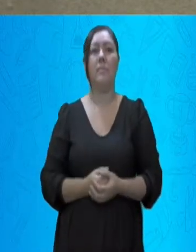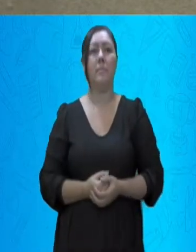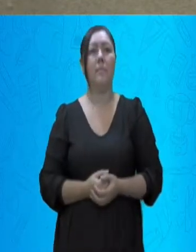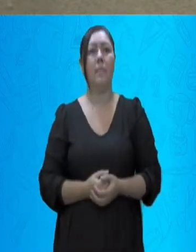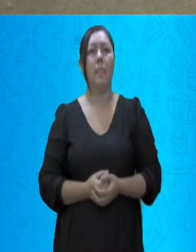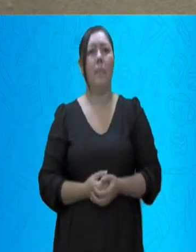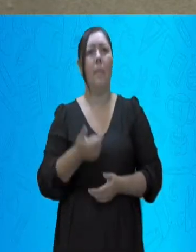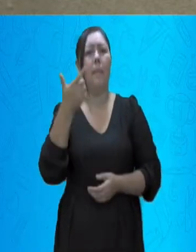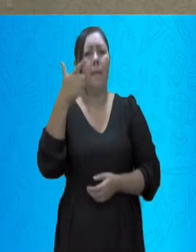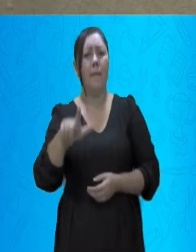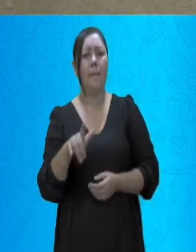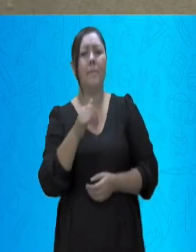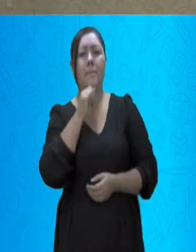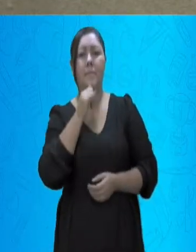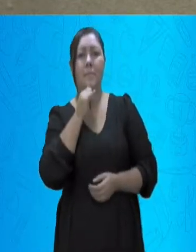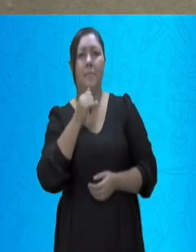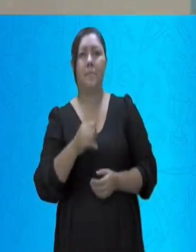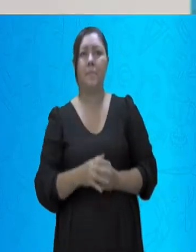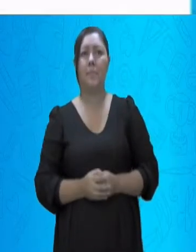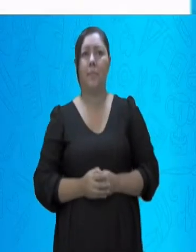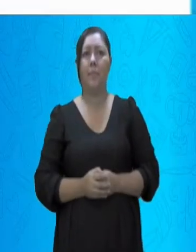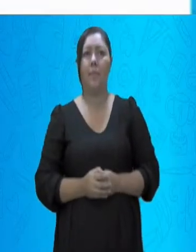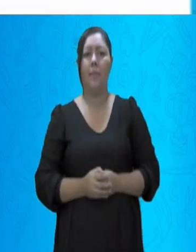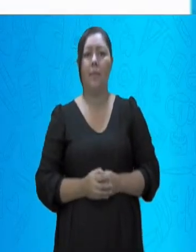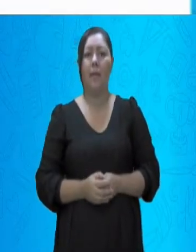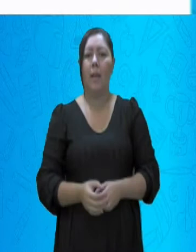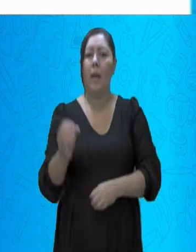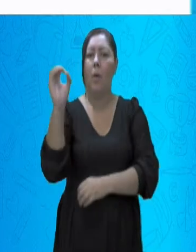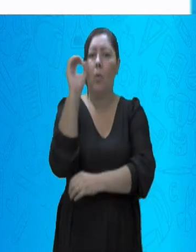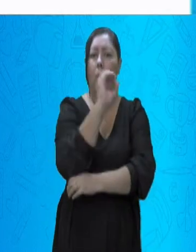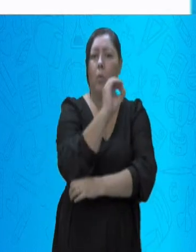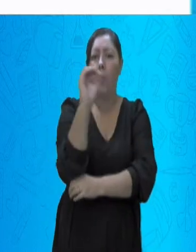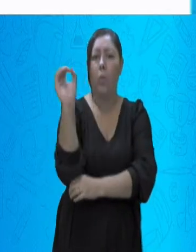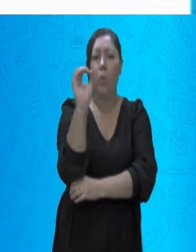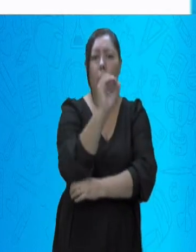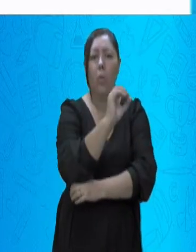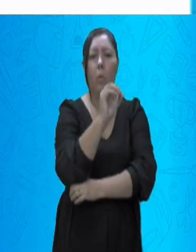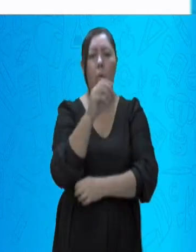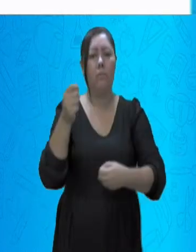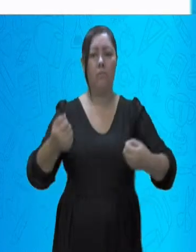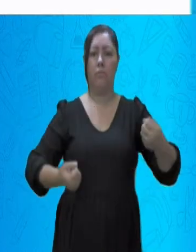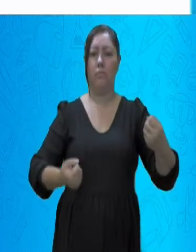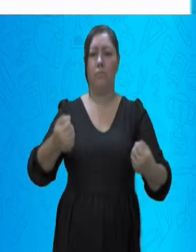outro exemplo. Eu falo carro. Quando eu tenho